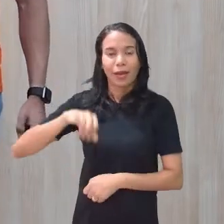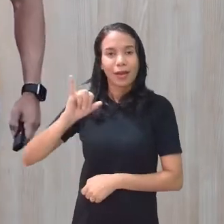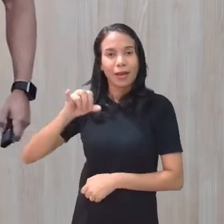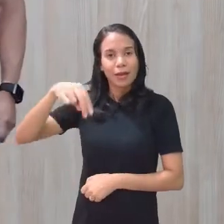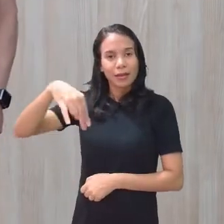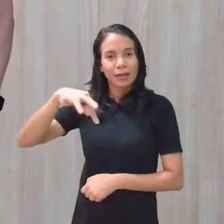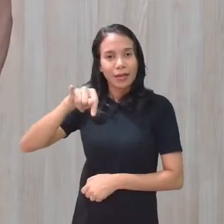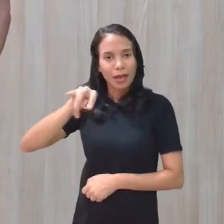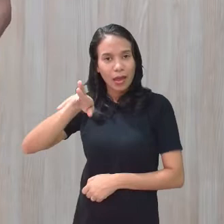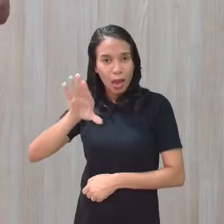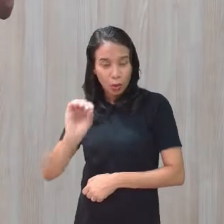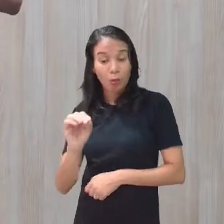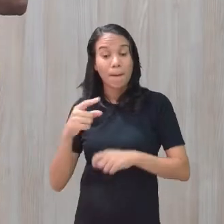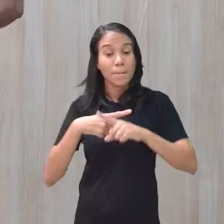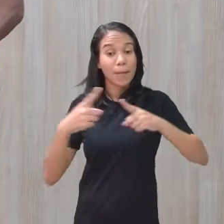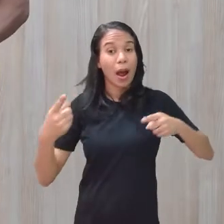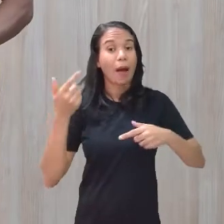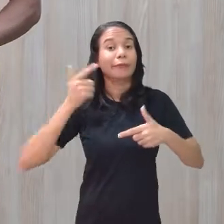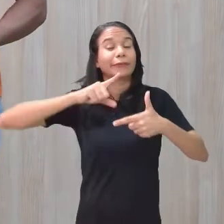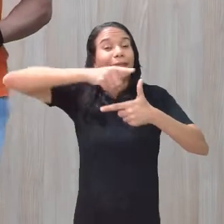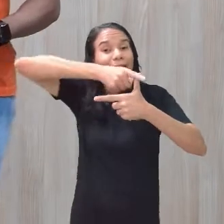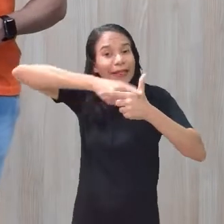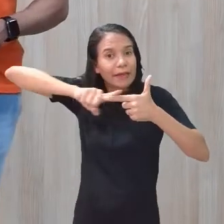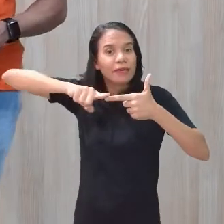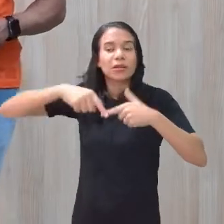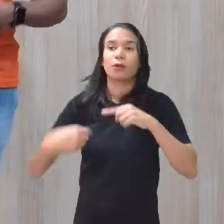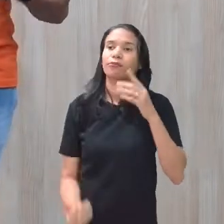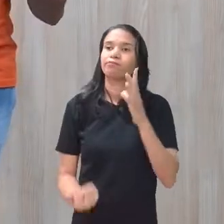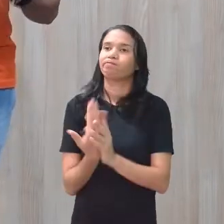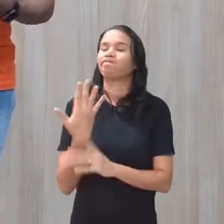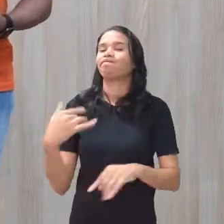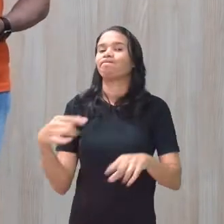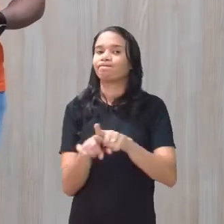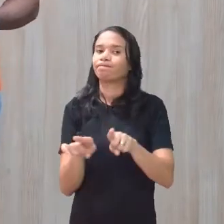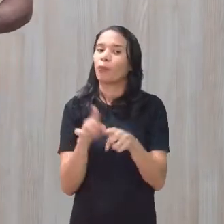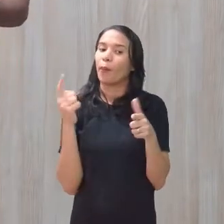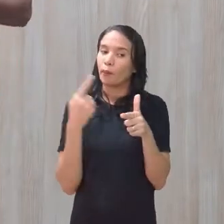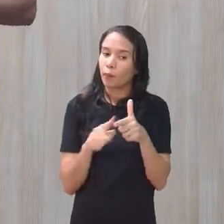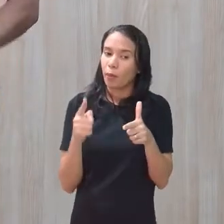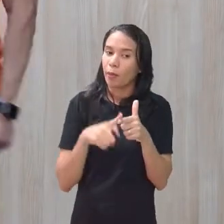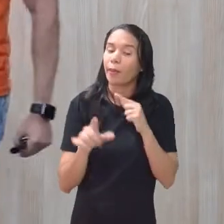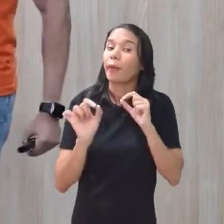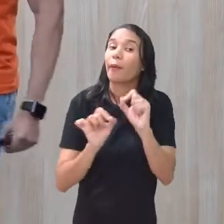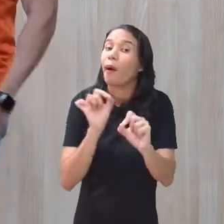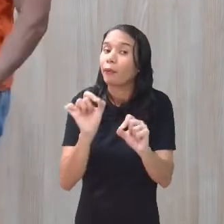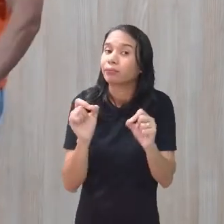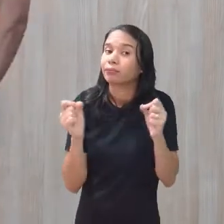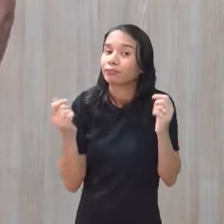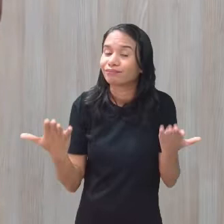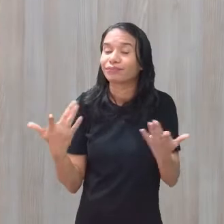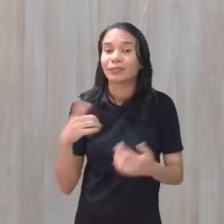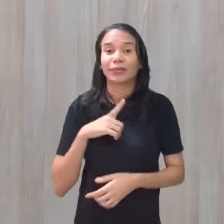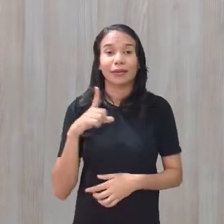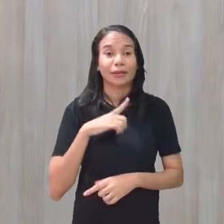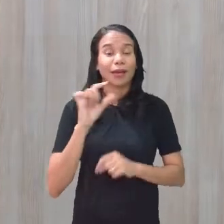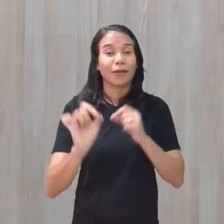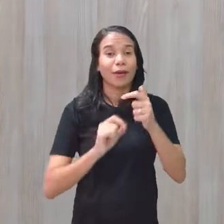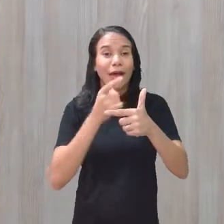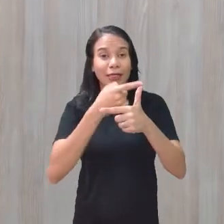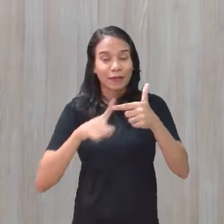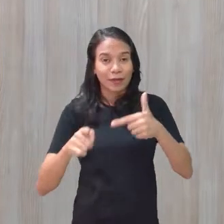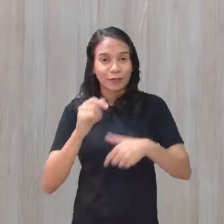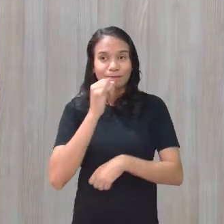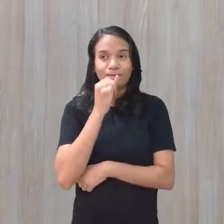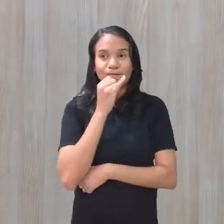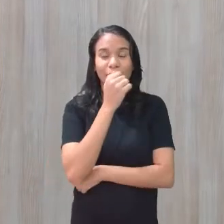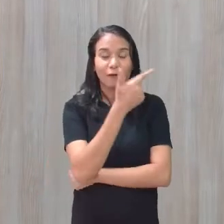certo? Mas, na divisão, surgiu também um outro probleminha. Qual é o problema? Eu dividi aí, por exemplo,